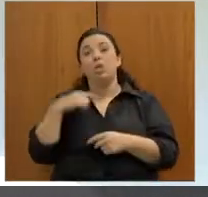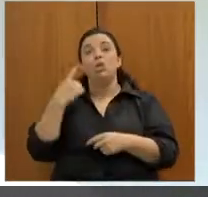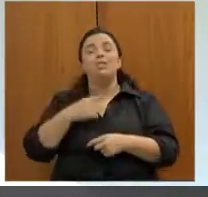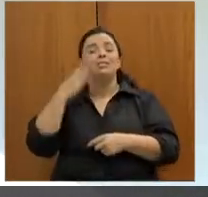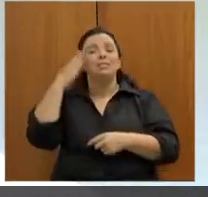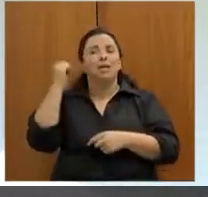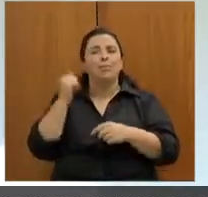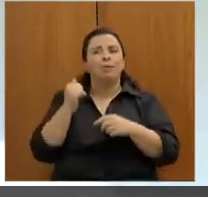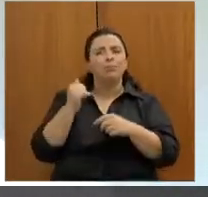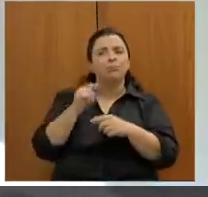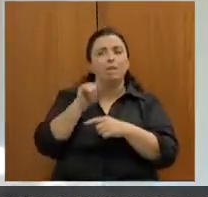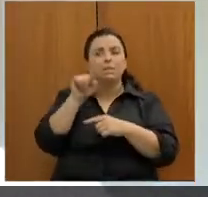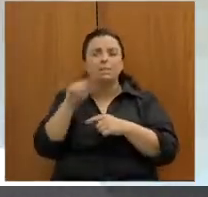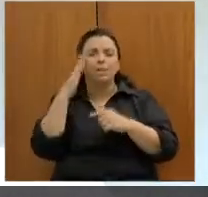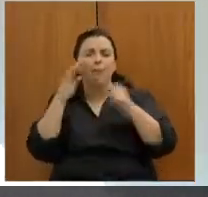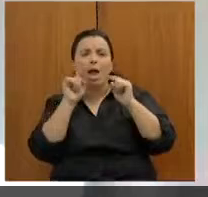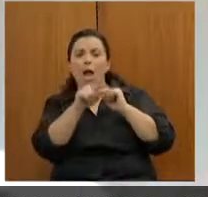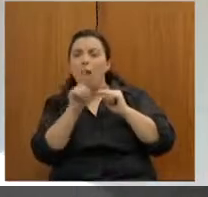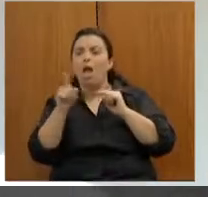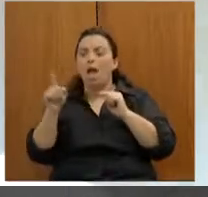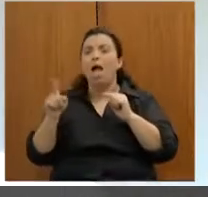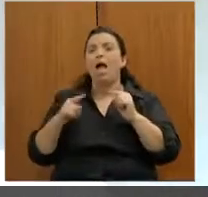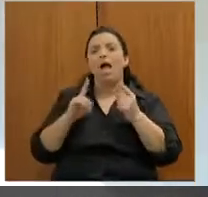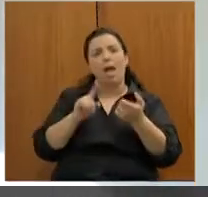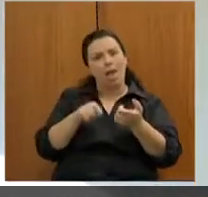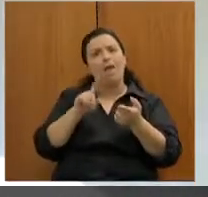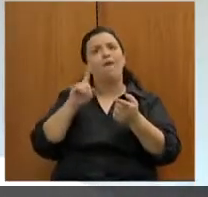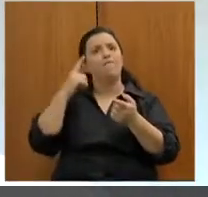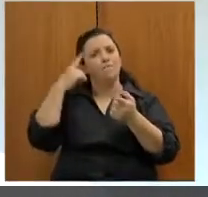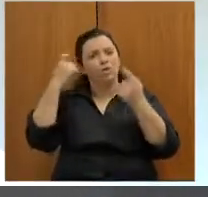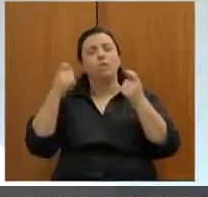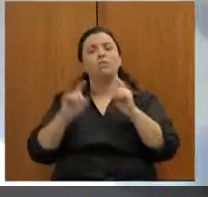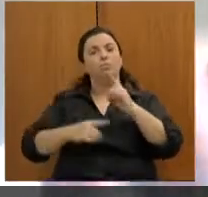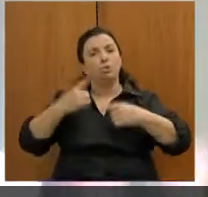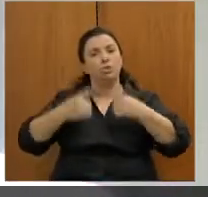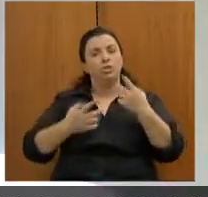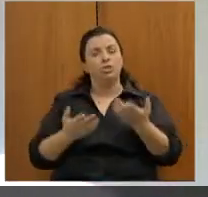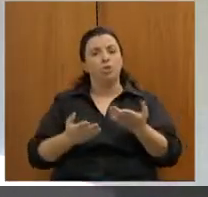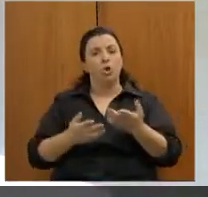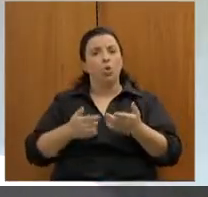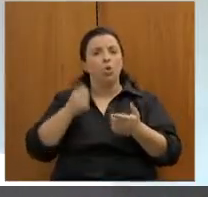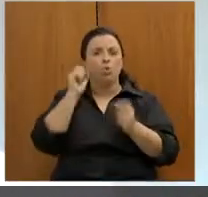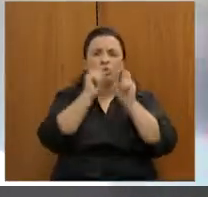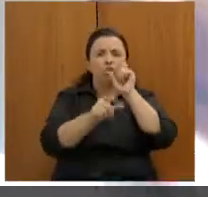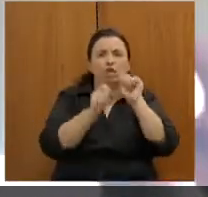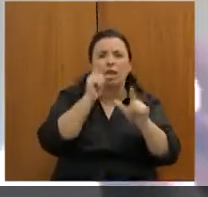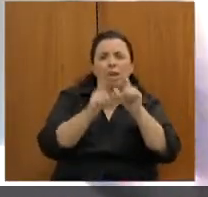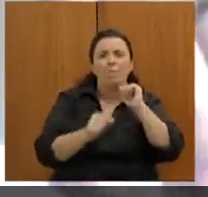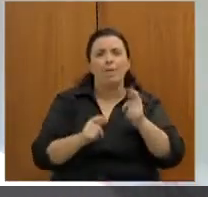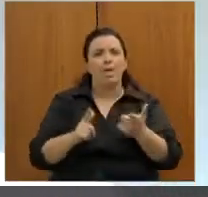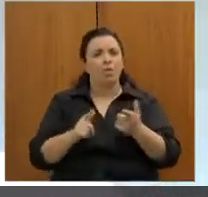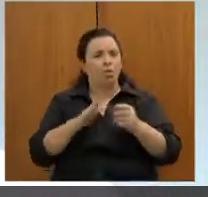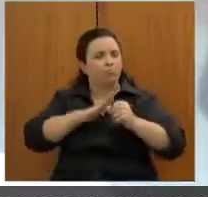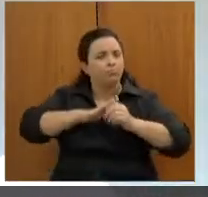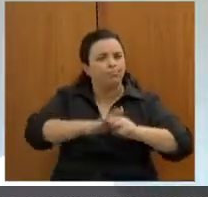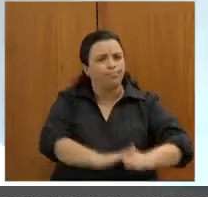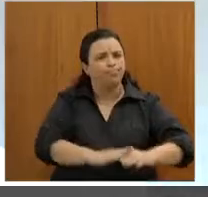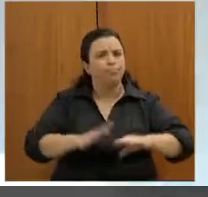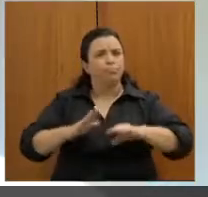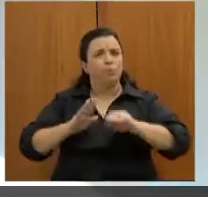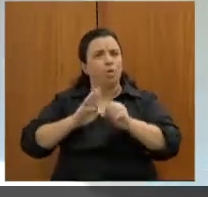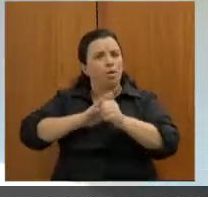nosso cotidiano o xingamento silenciamento a pagamento colocar os nossos projetos sempre